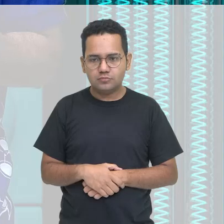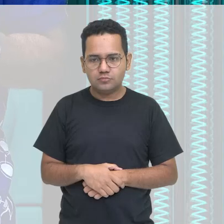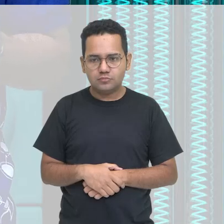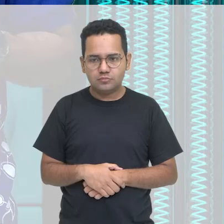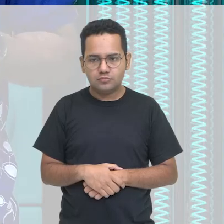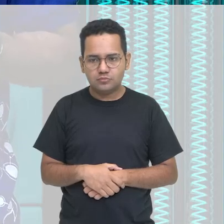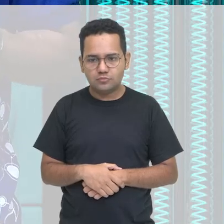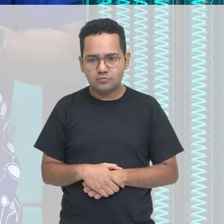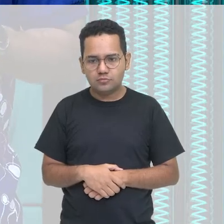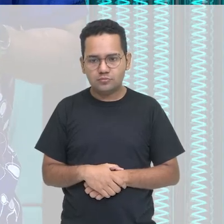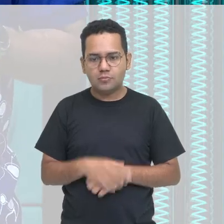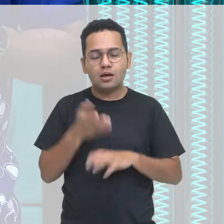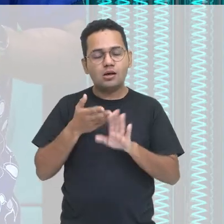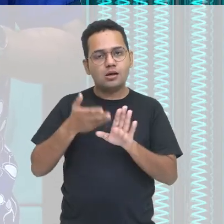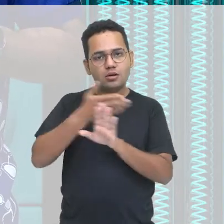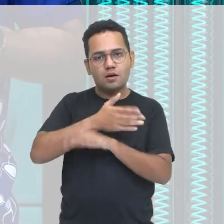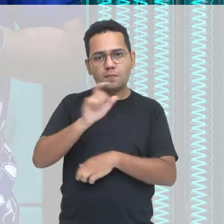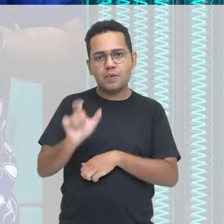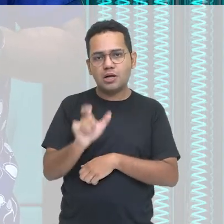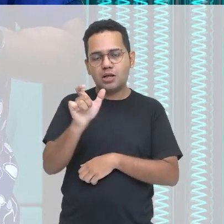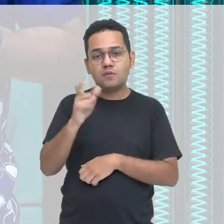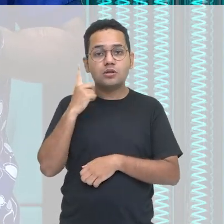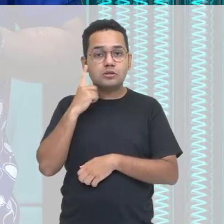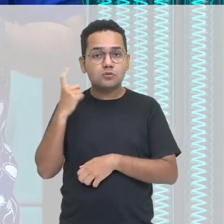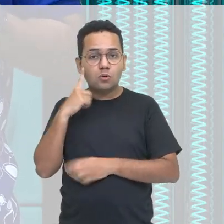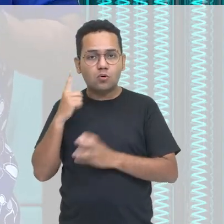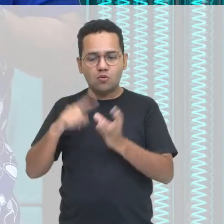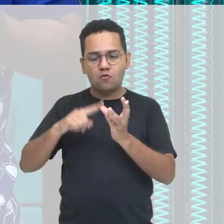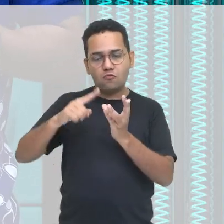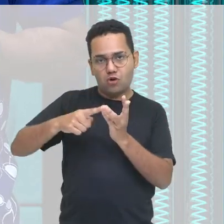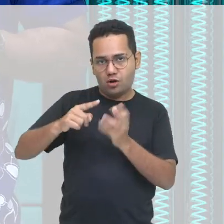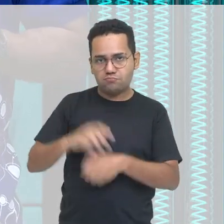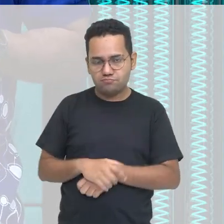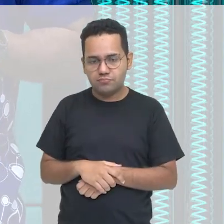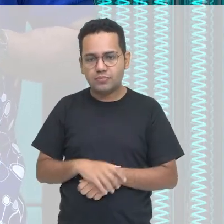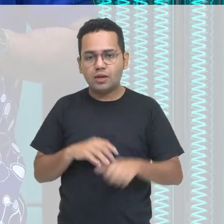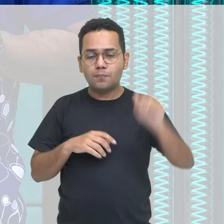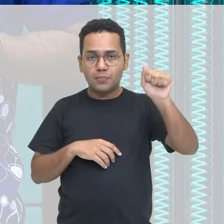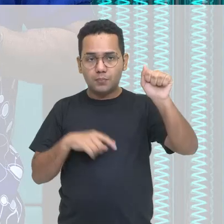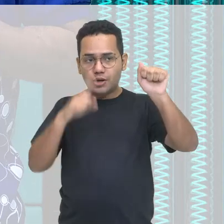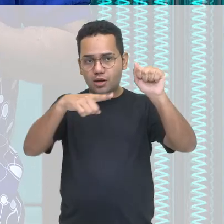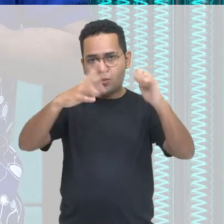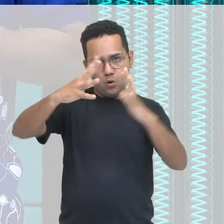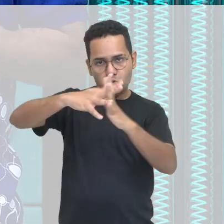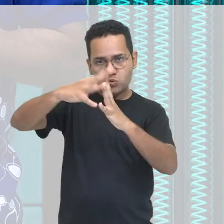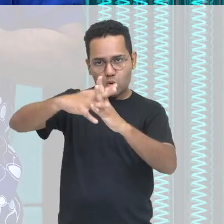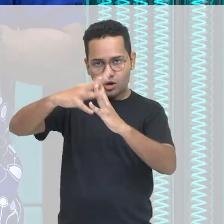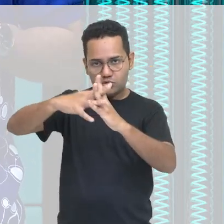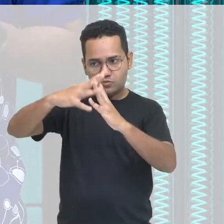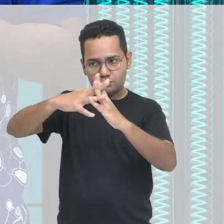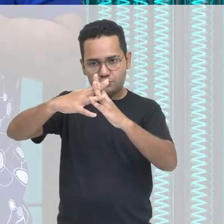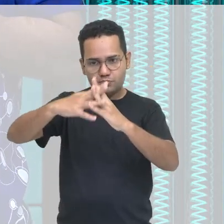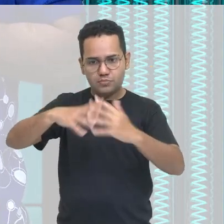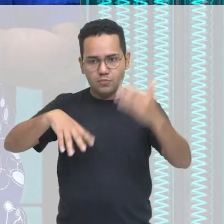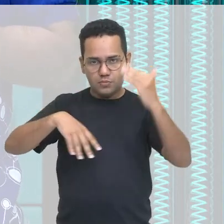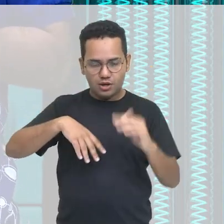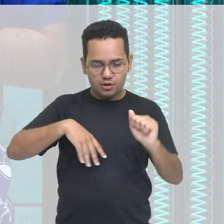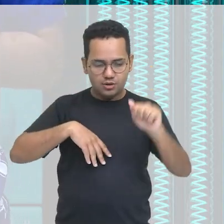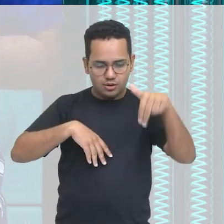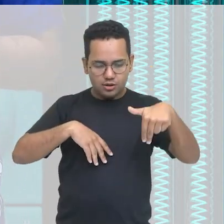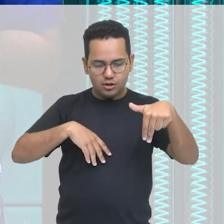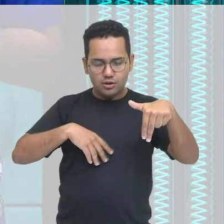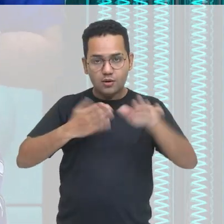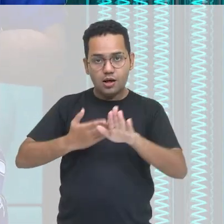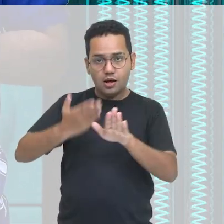início de som de vogal. Então, a antes de consoante, som de consoante, AN before